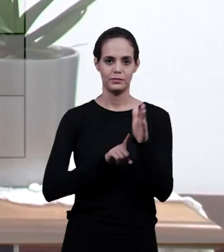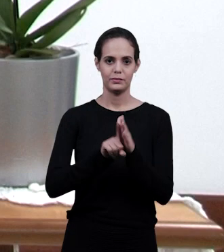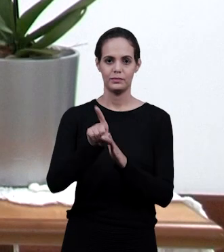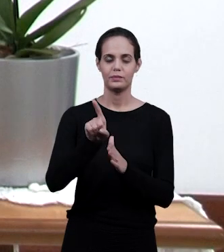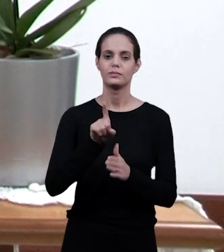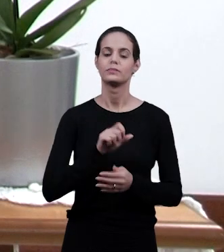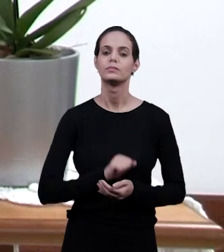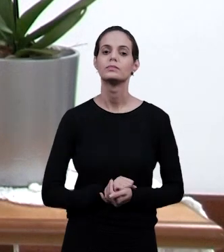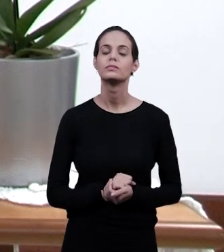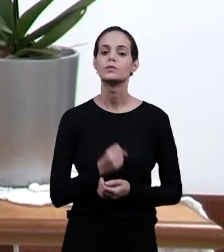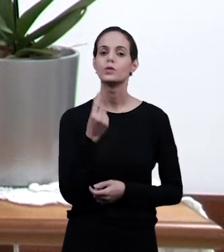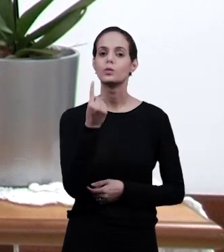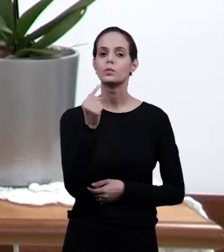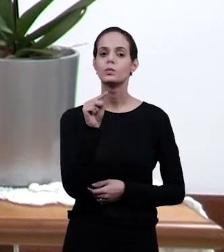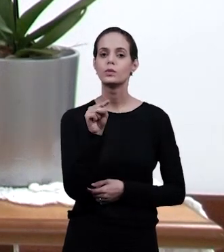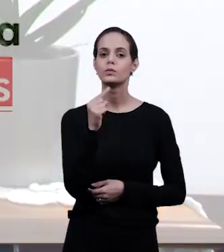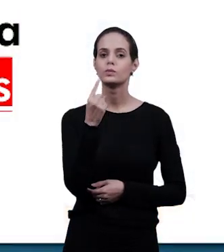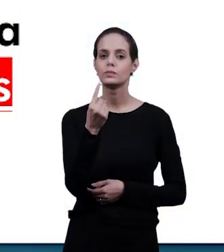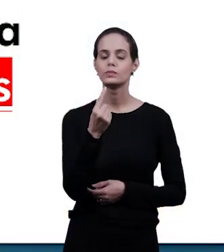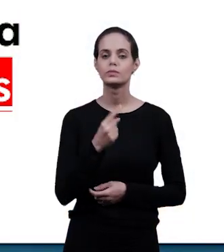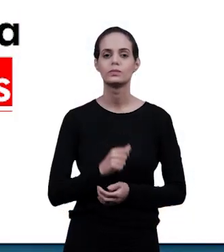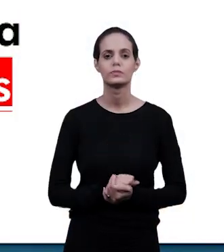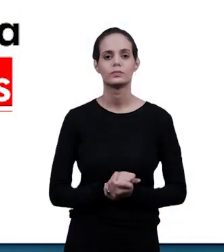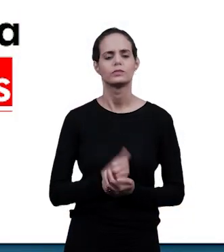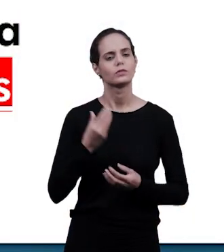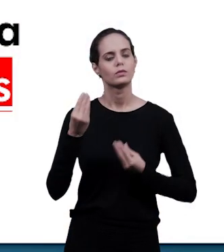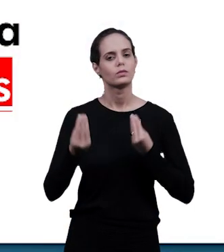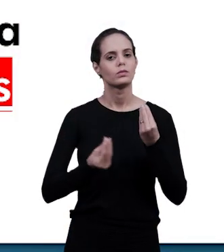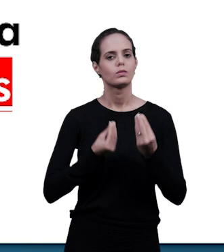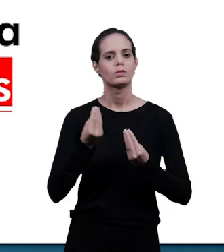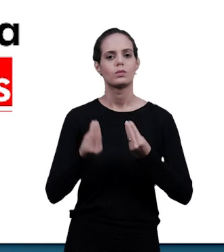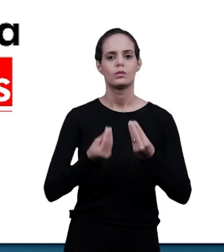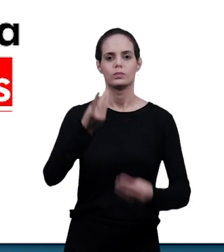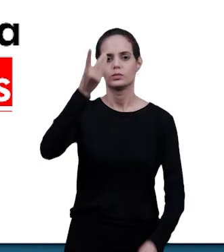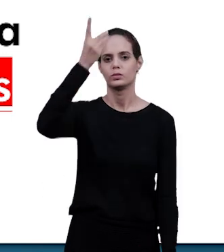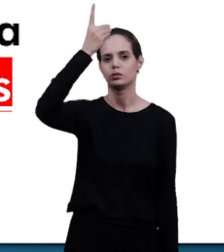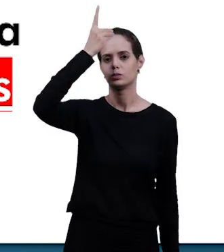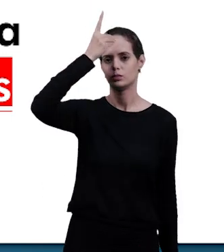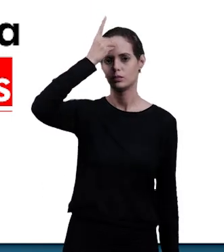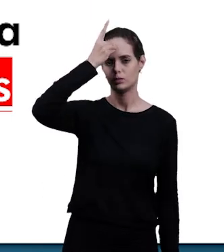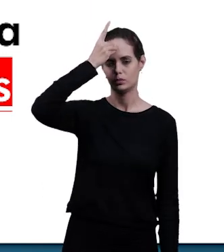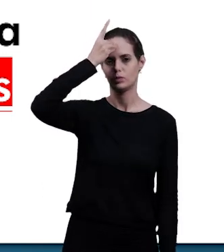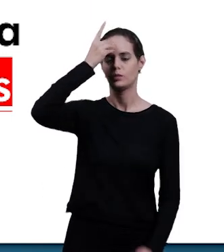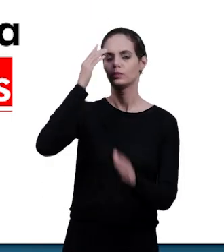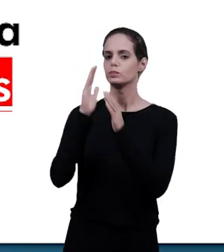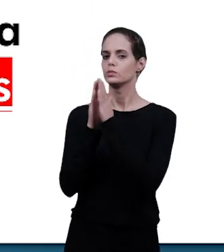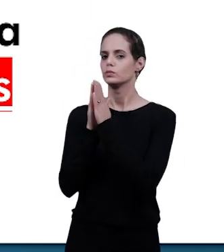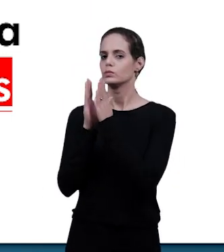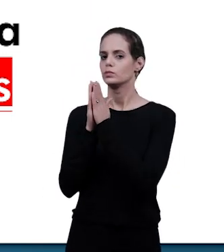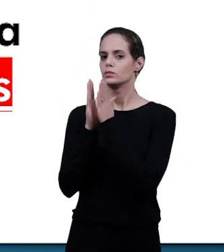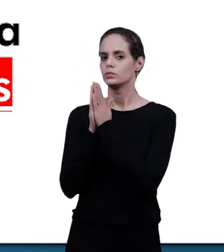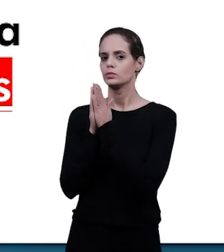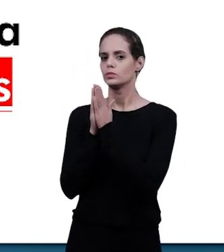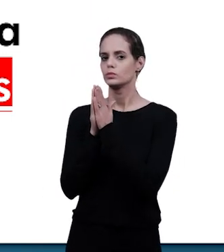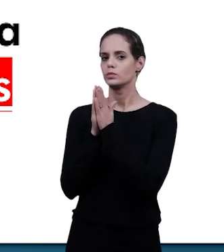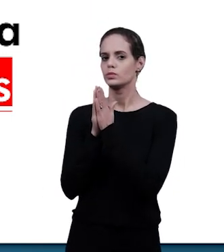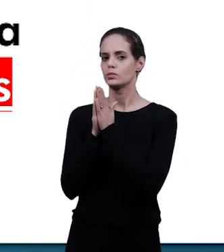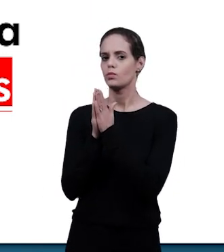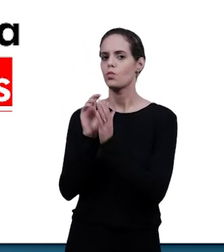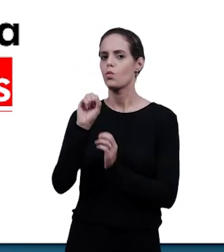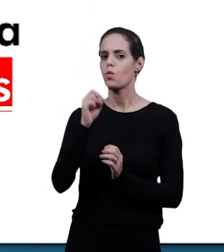primeira pergunta. Pergunta 1.1. Como os dons espirituais devem ser buscados